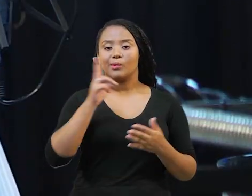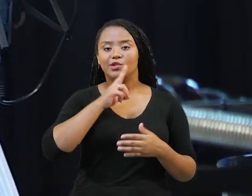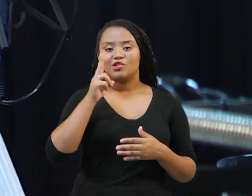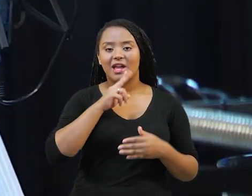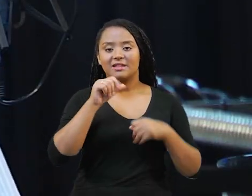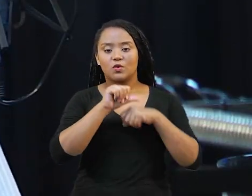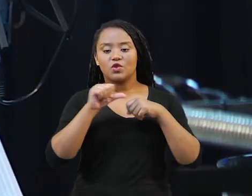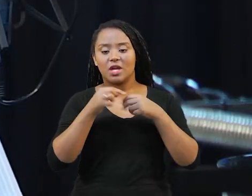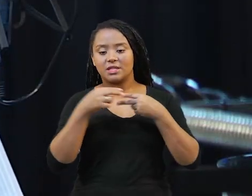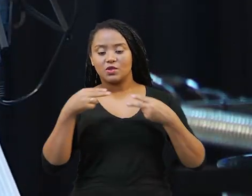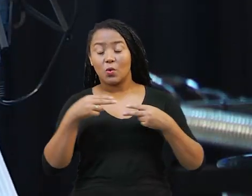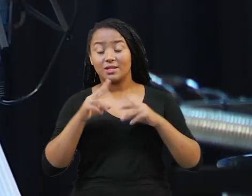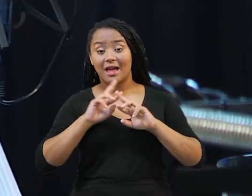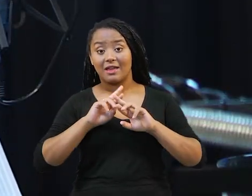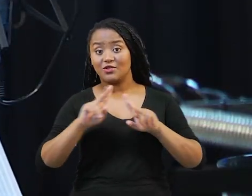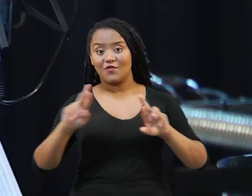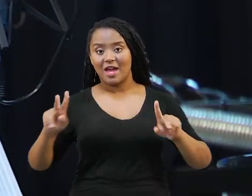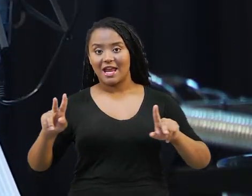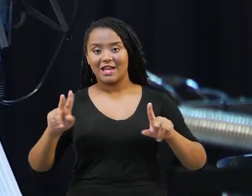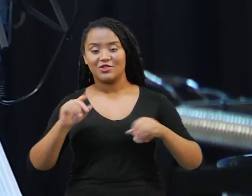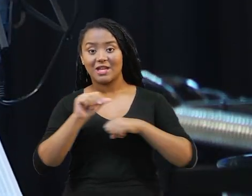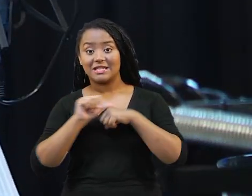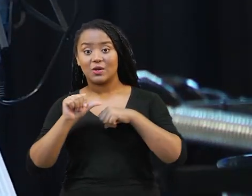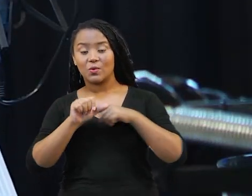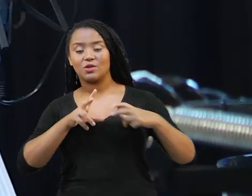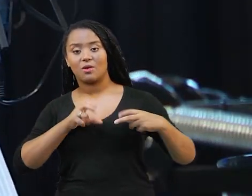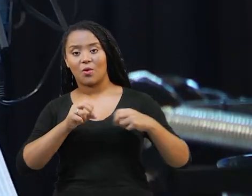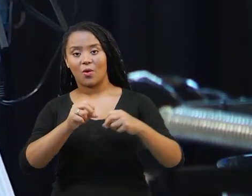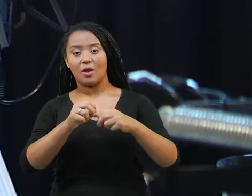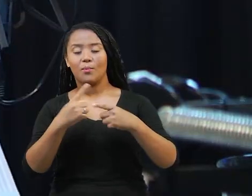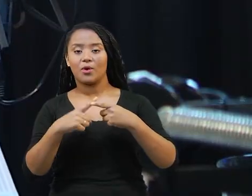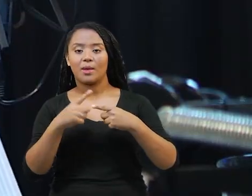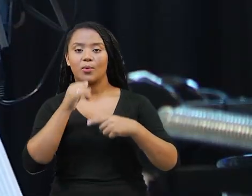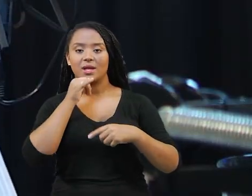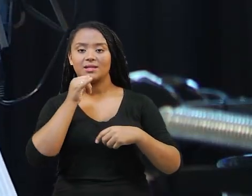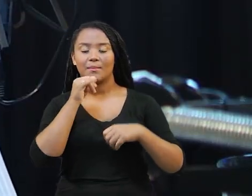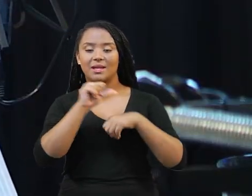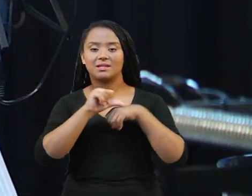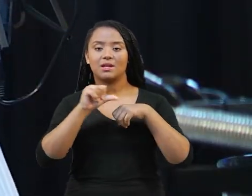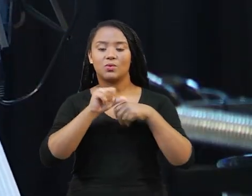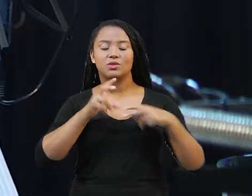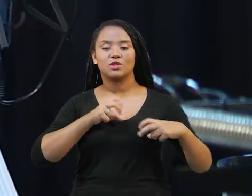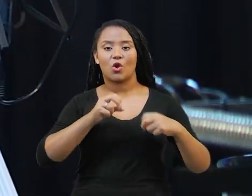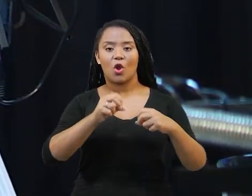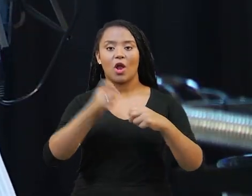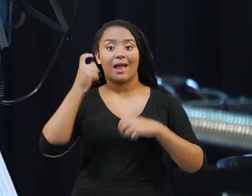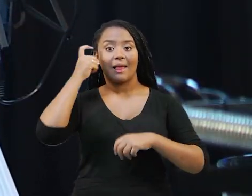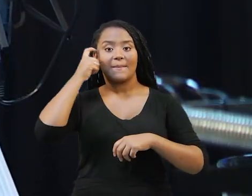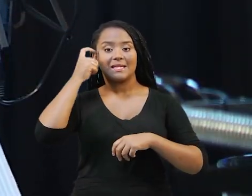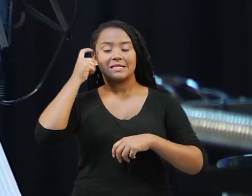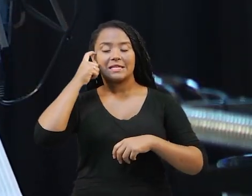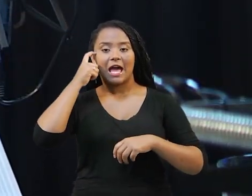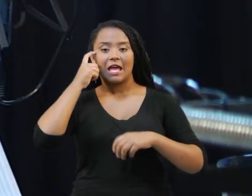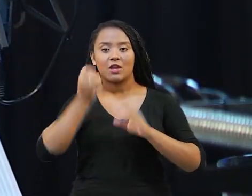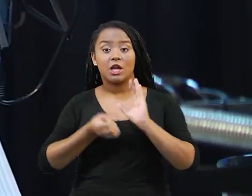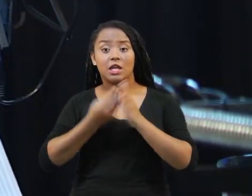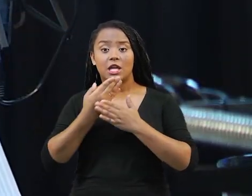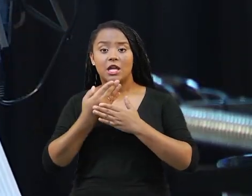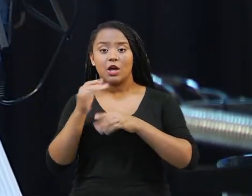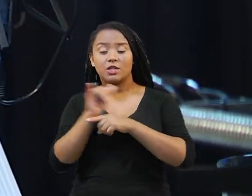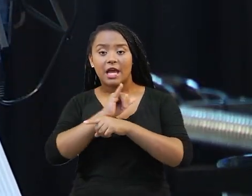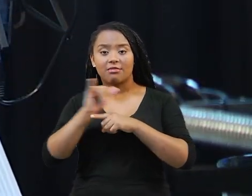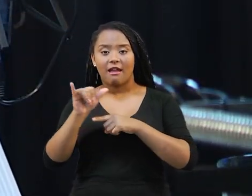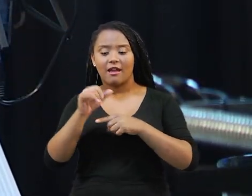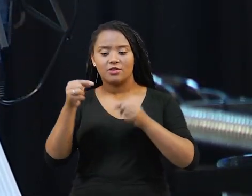uma urgência e tal. Na cirurgia oncológica, não, era toda pensada, muito tempo antes, né? Tem todo um planejamento. Hoje em dia,